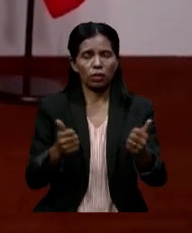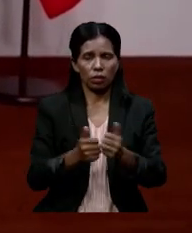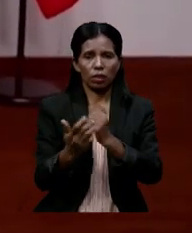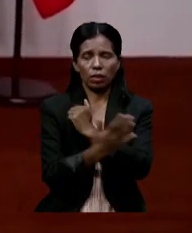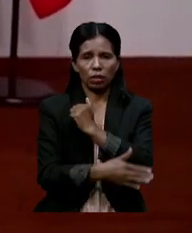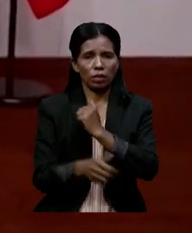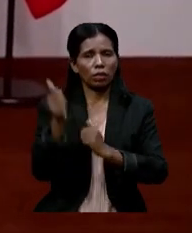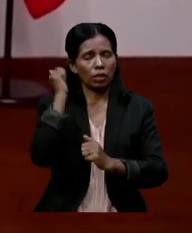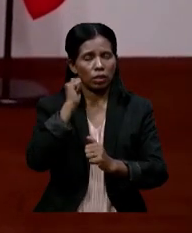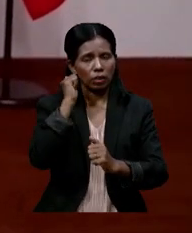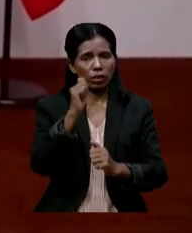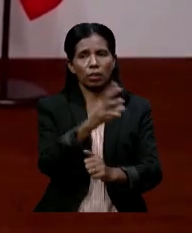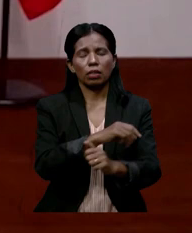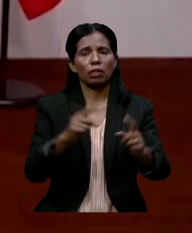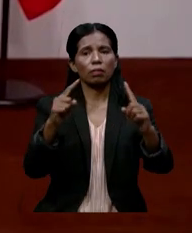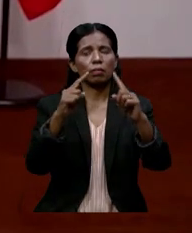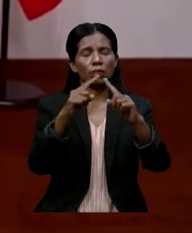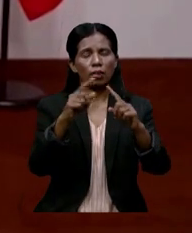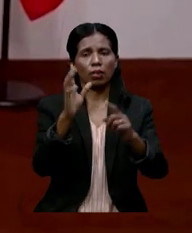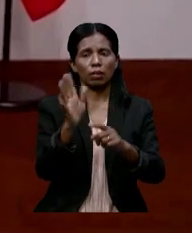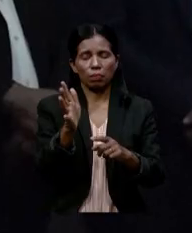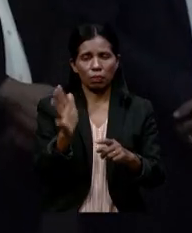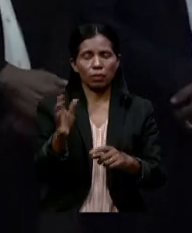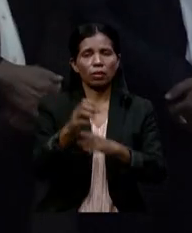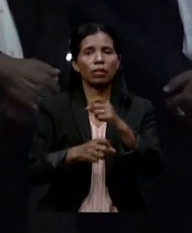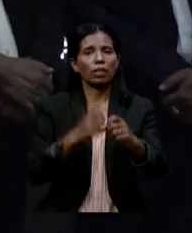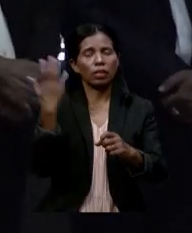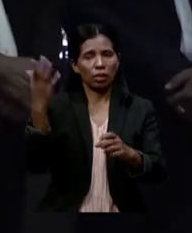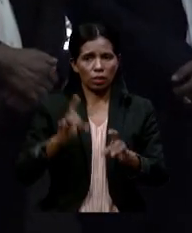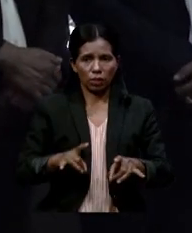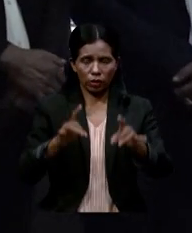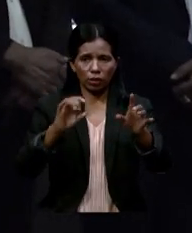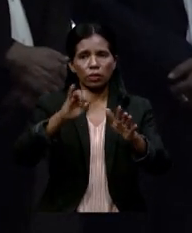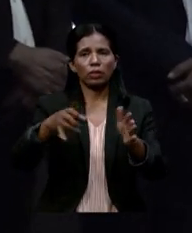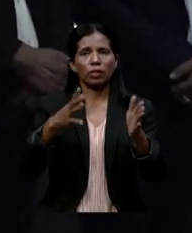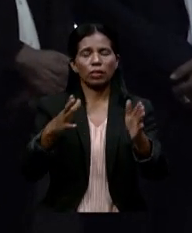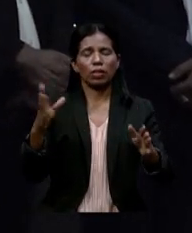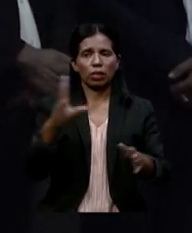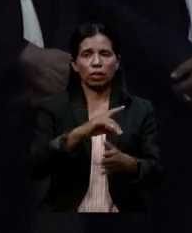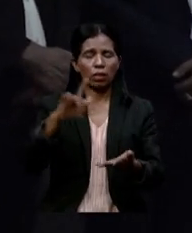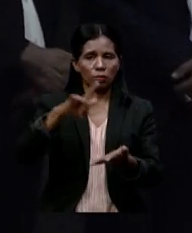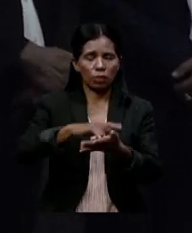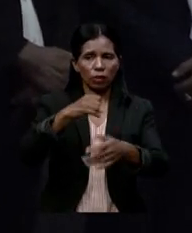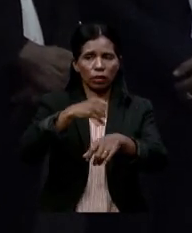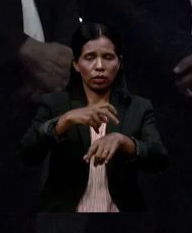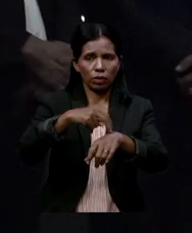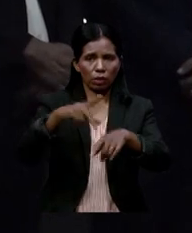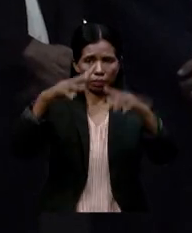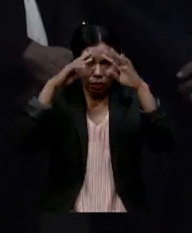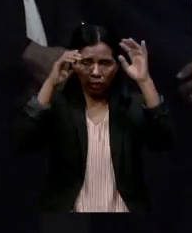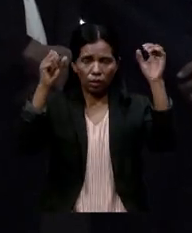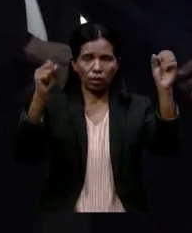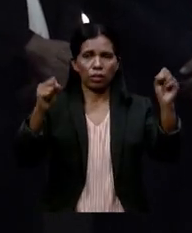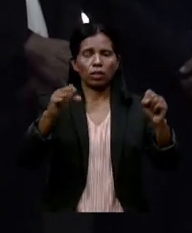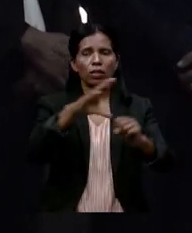Sudeste Asiático ASEAN Badala Limanulu e a Melbourne, Austrália. Mas jornalista Sira e Aeroporto Internacional Presidente Nicolau Lobato Comoro